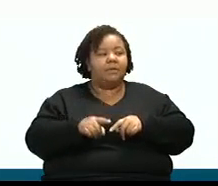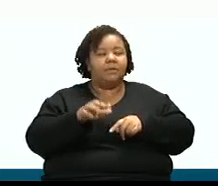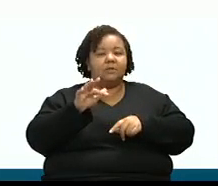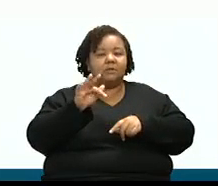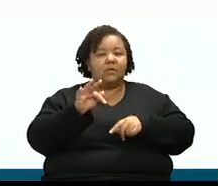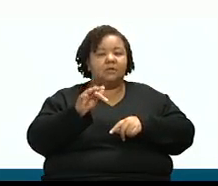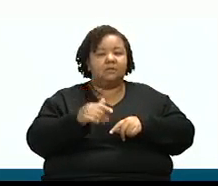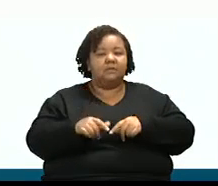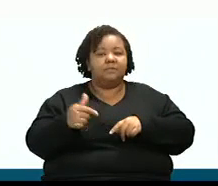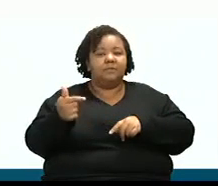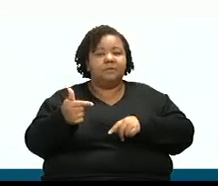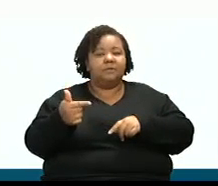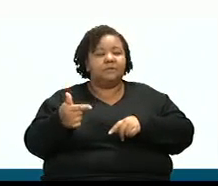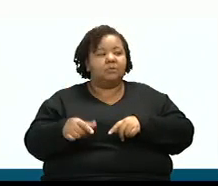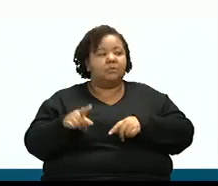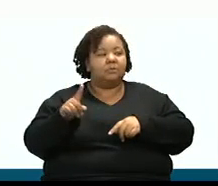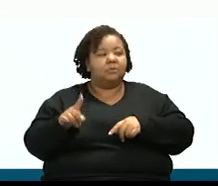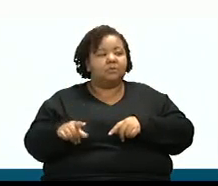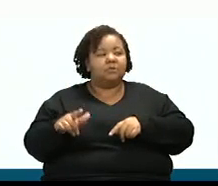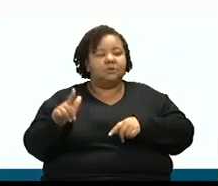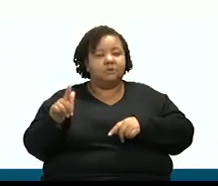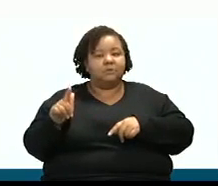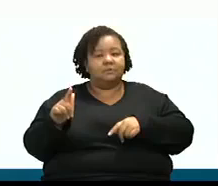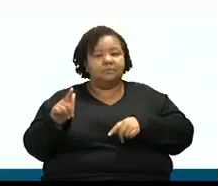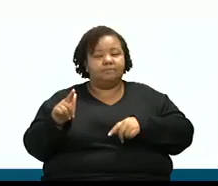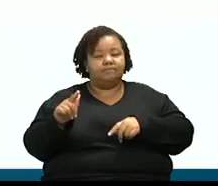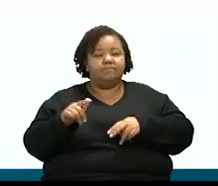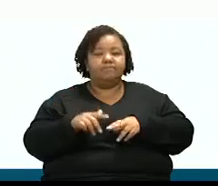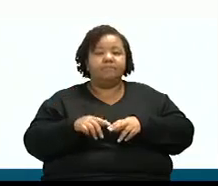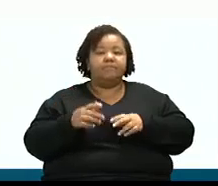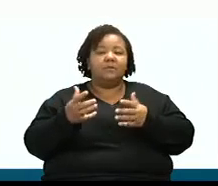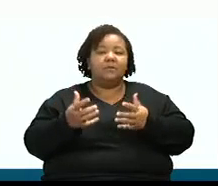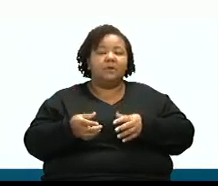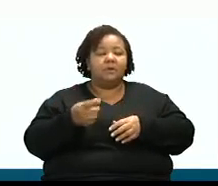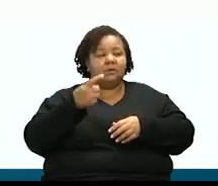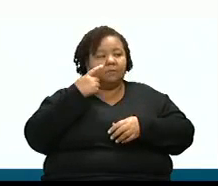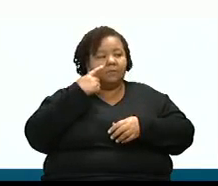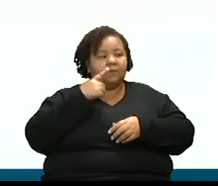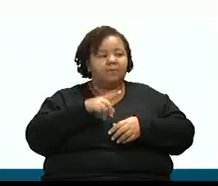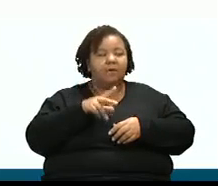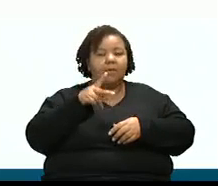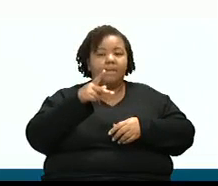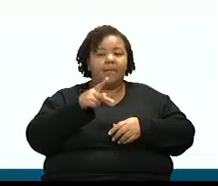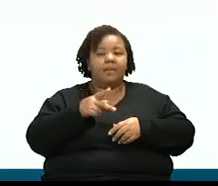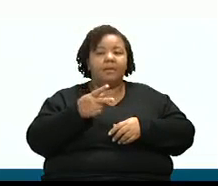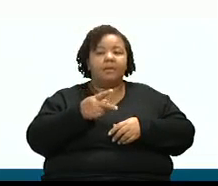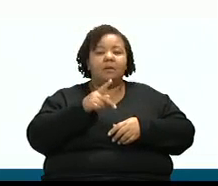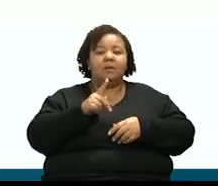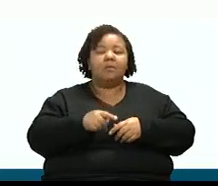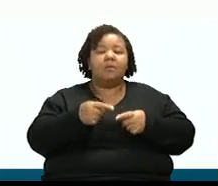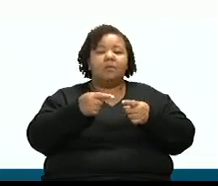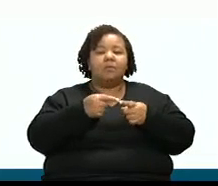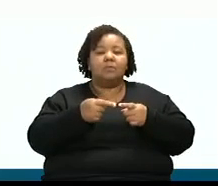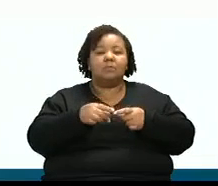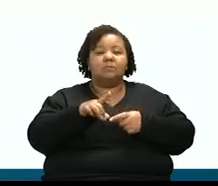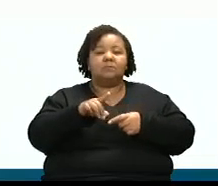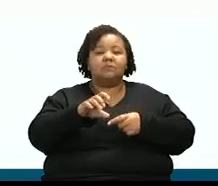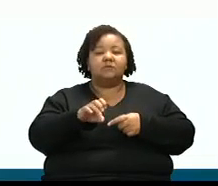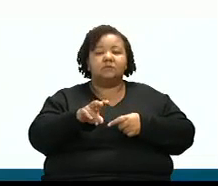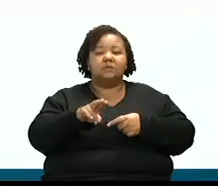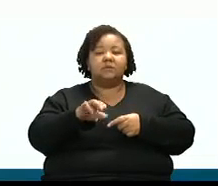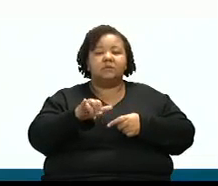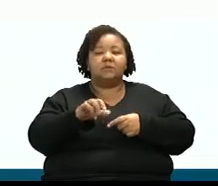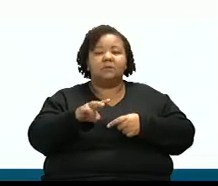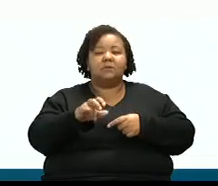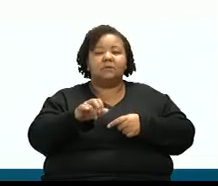f e a segunda componente de f. Eu quero identificar P a partir das suas derivadas. Bom, se a